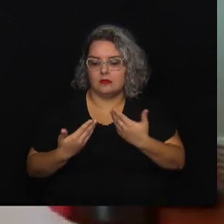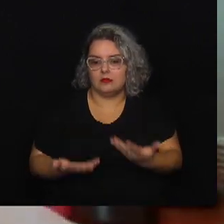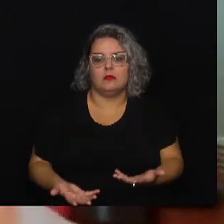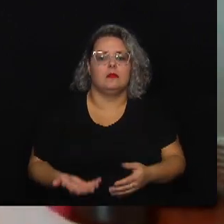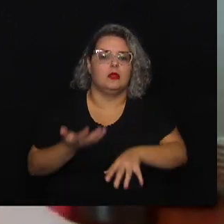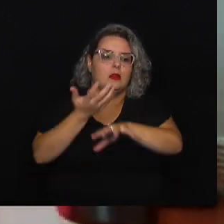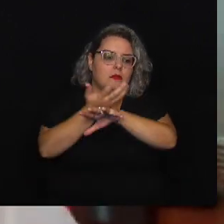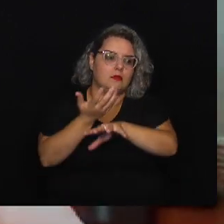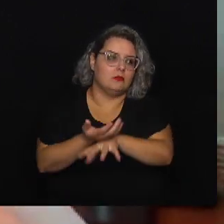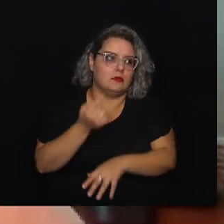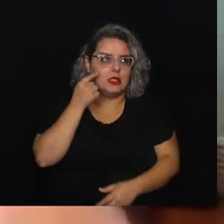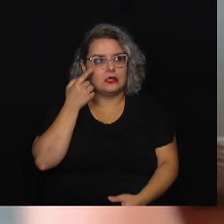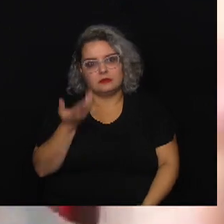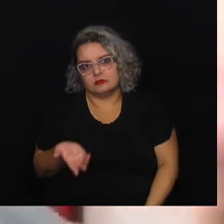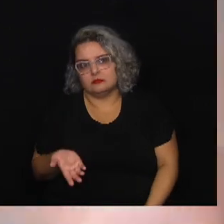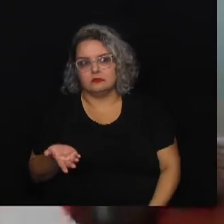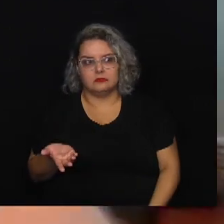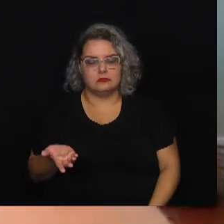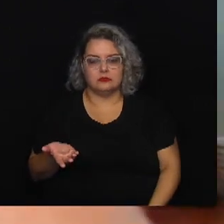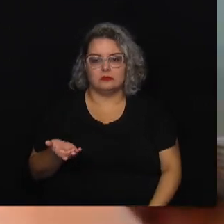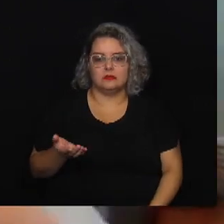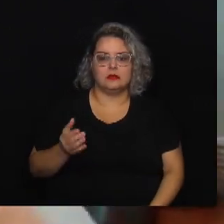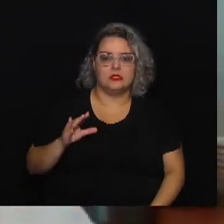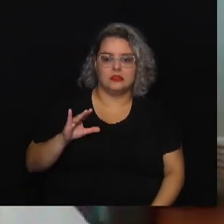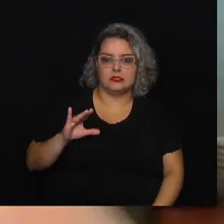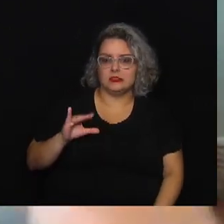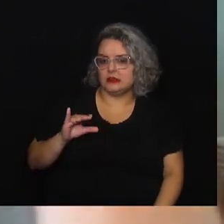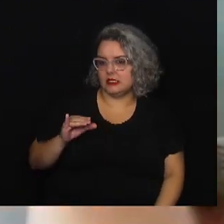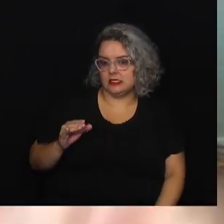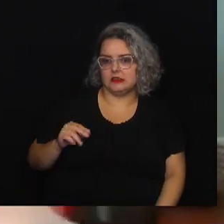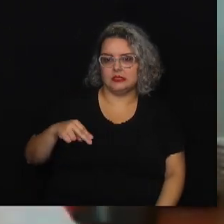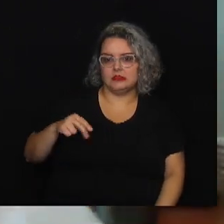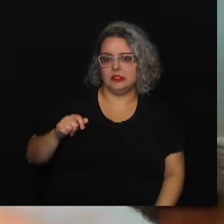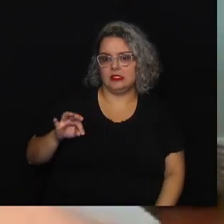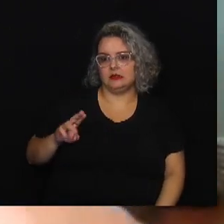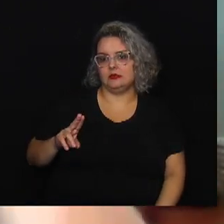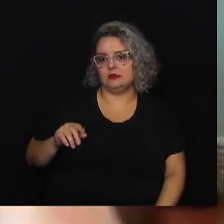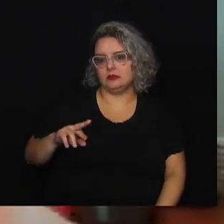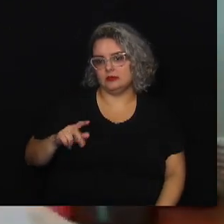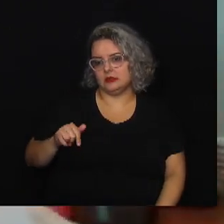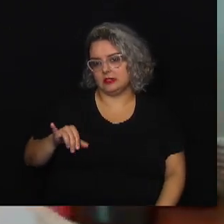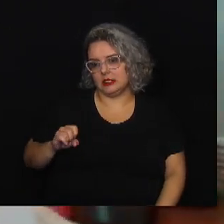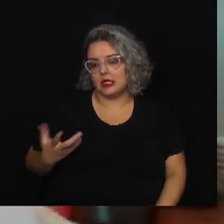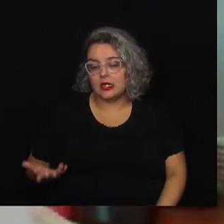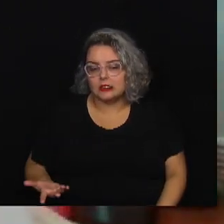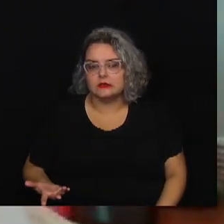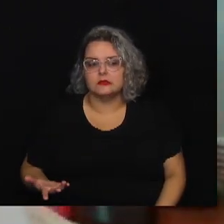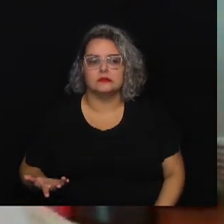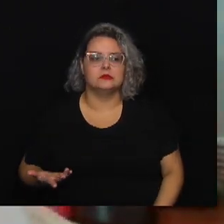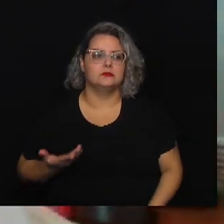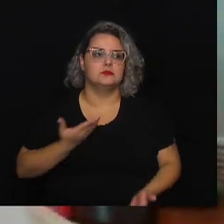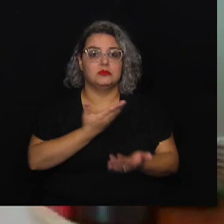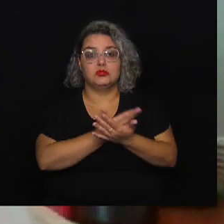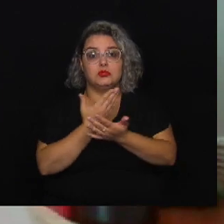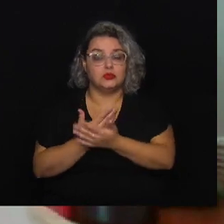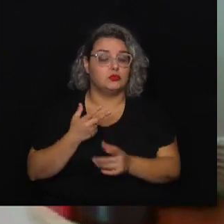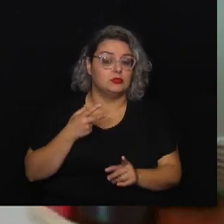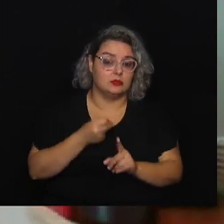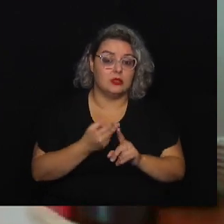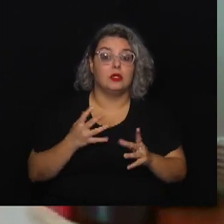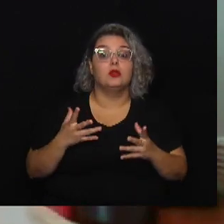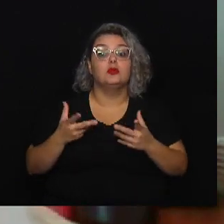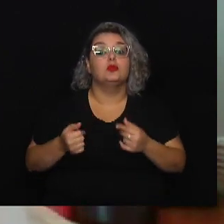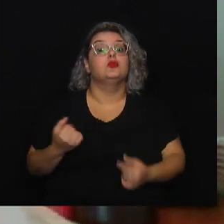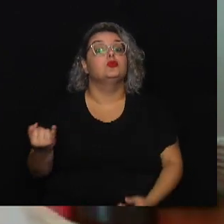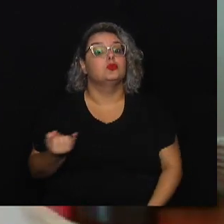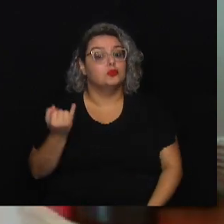vamos pensar assim de ciências naturais, vamos estudar vacina, vamos, né, como é que a gente vai preparar? Tudo é importante,